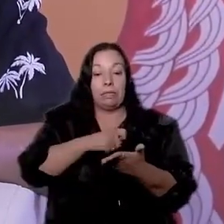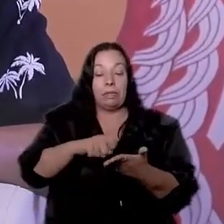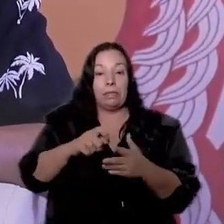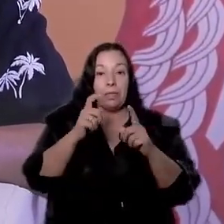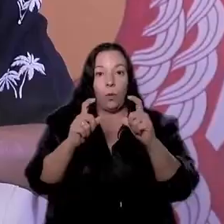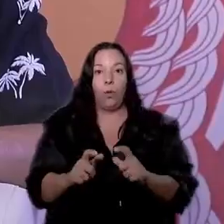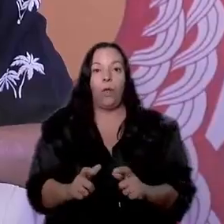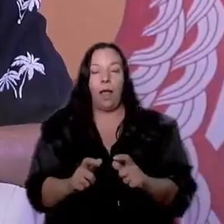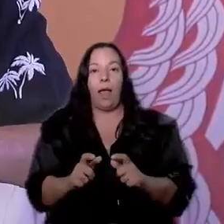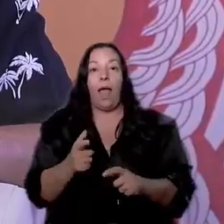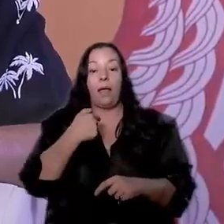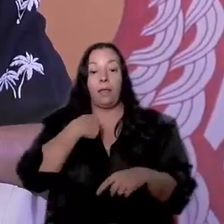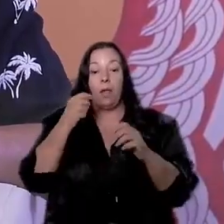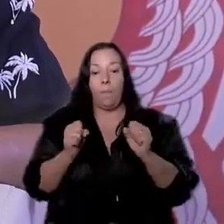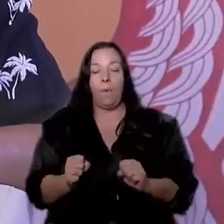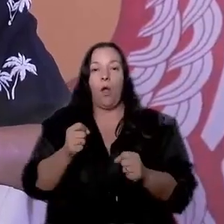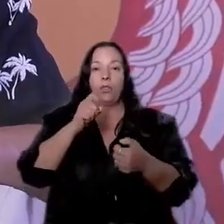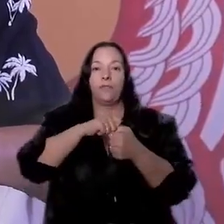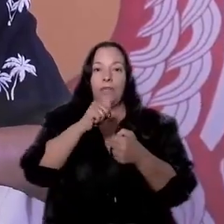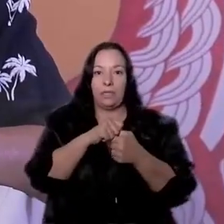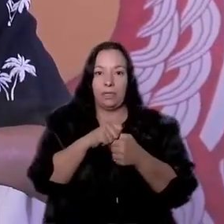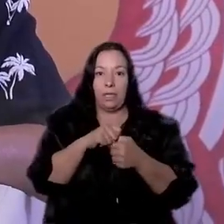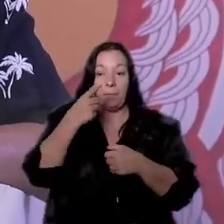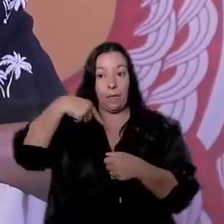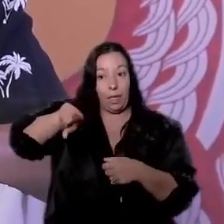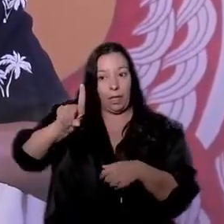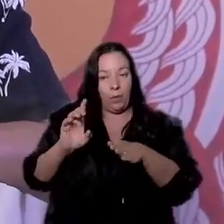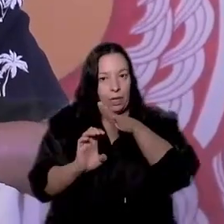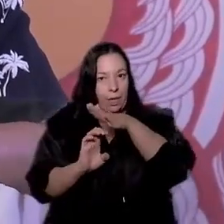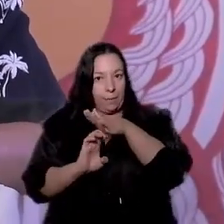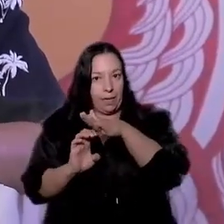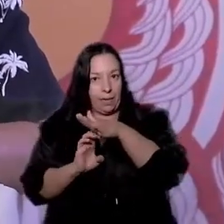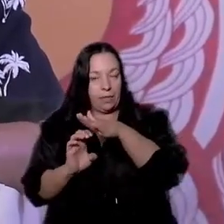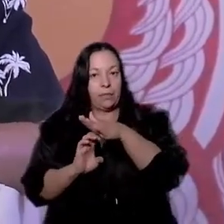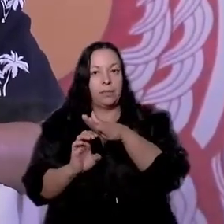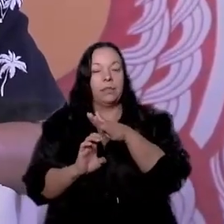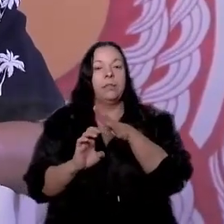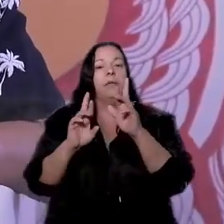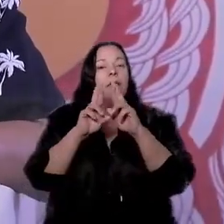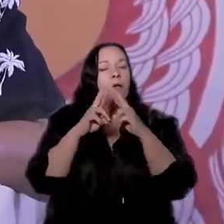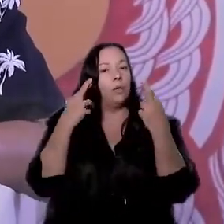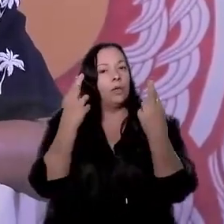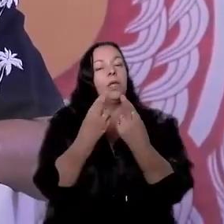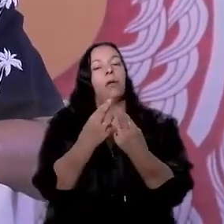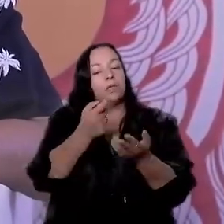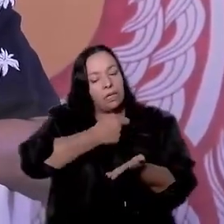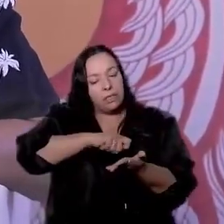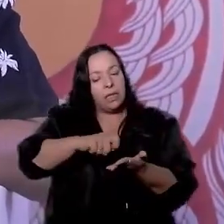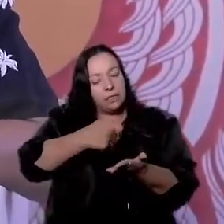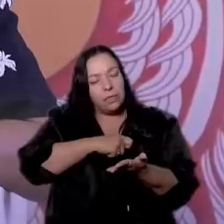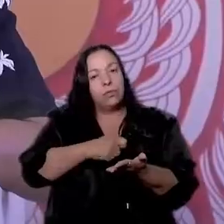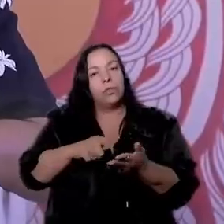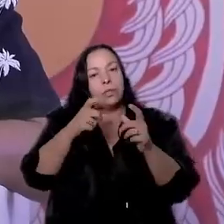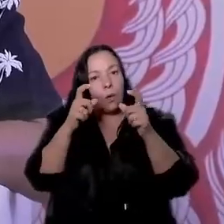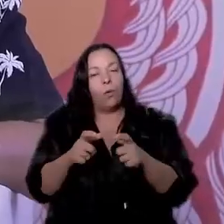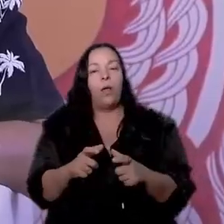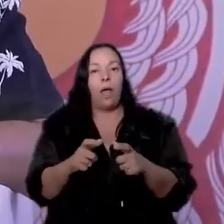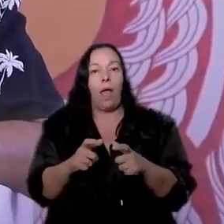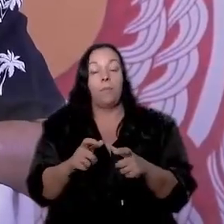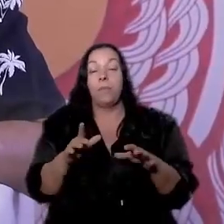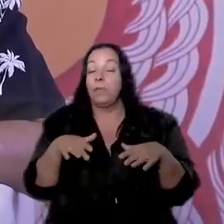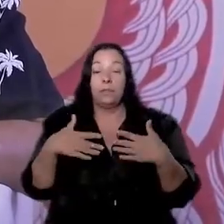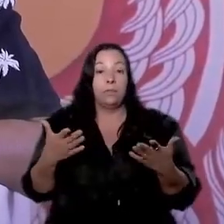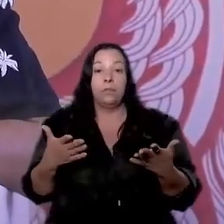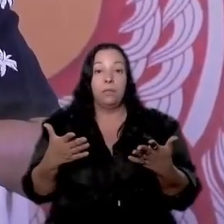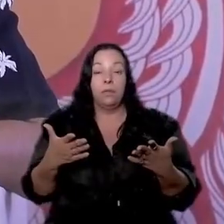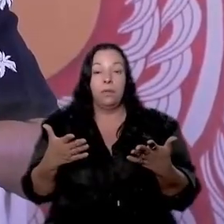algum lugar que eu posso fazer. Para eu ir às empresas fazer esse processo de indução, tinha que ter isso escrito em algum lugar. Porque, senão,